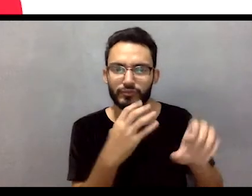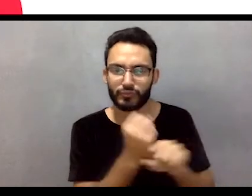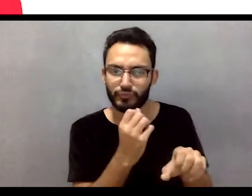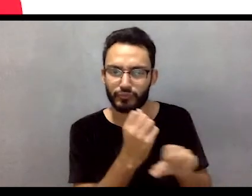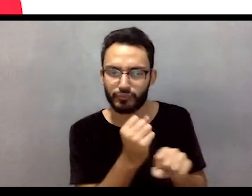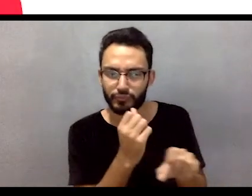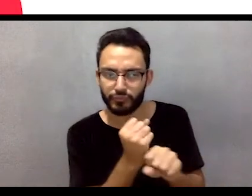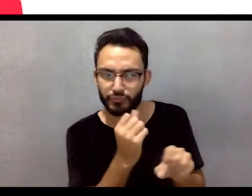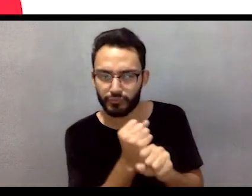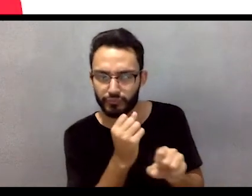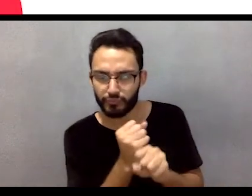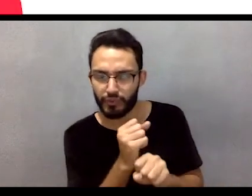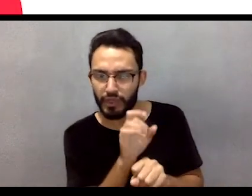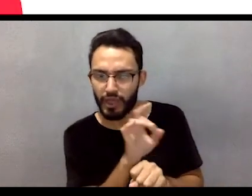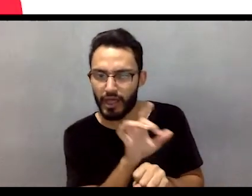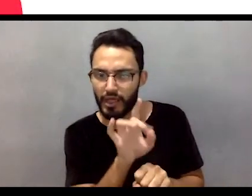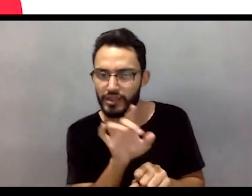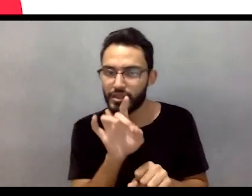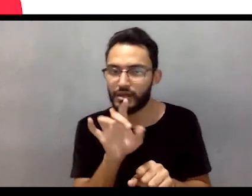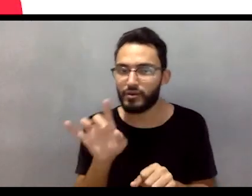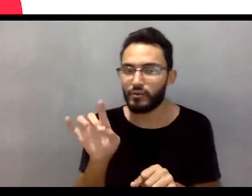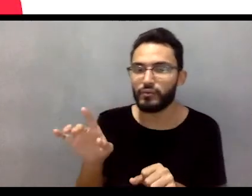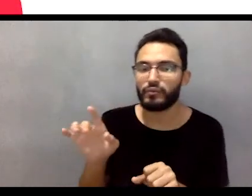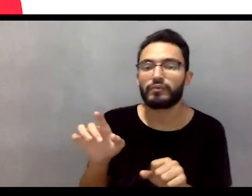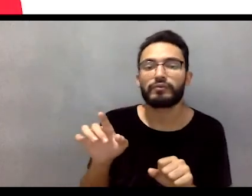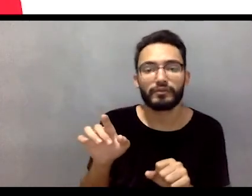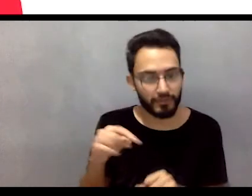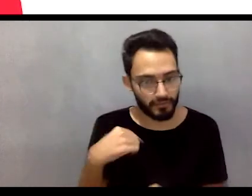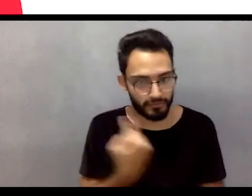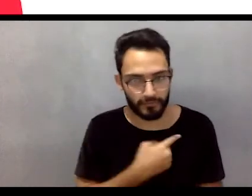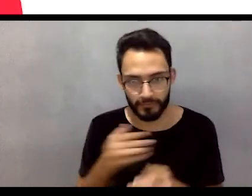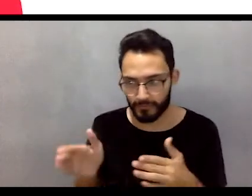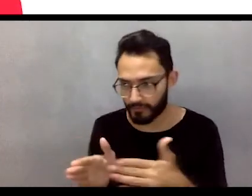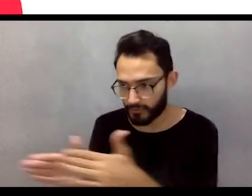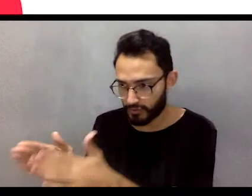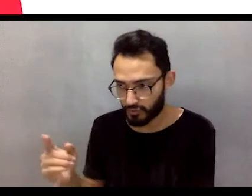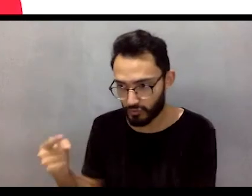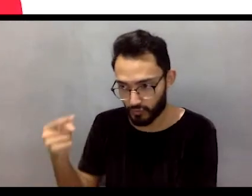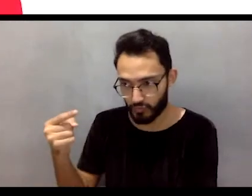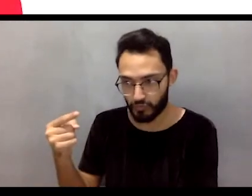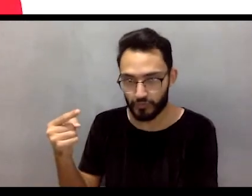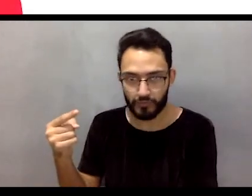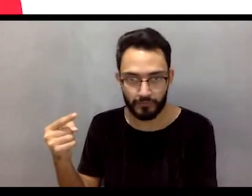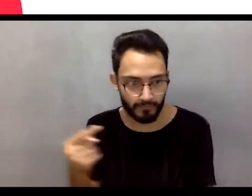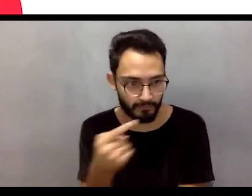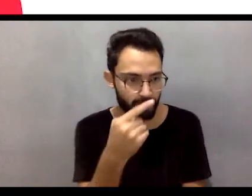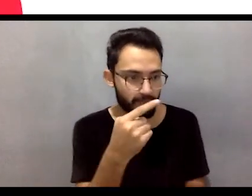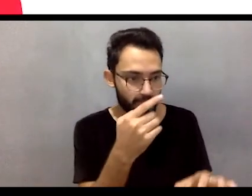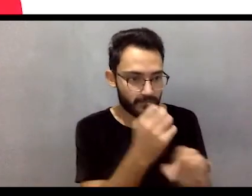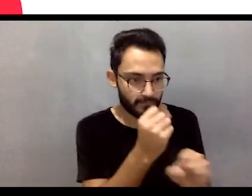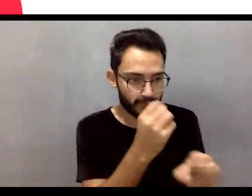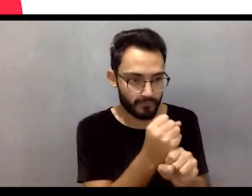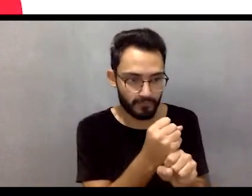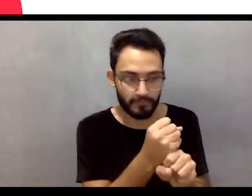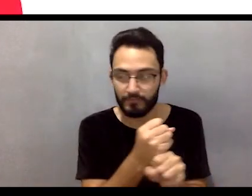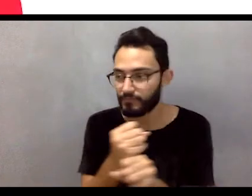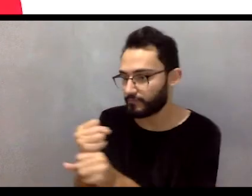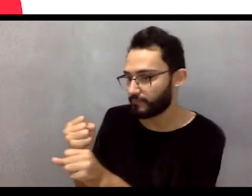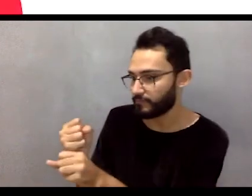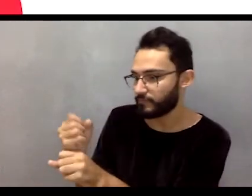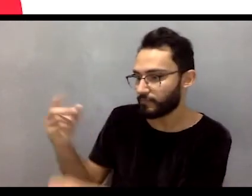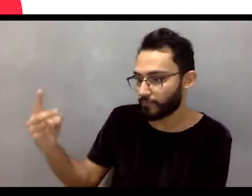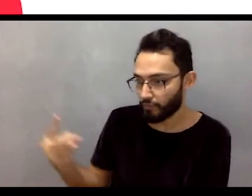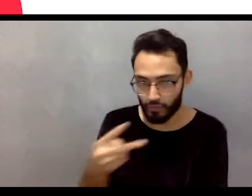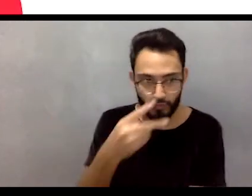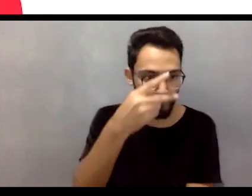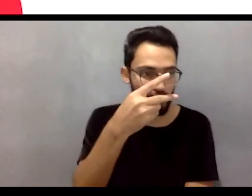componentes de valor desses épicos. Então, a gente pega o direcionador 1, pesa. Direcionador 2,